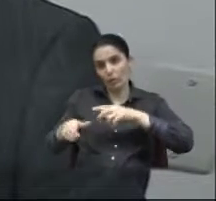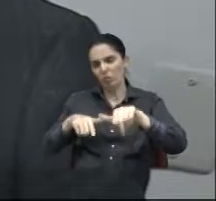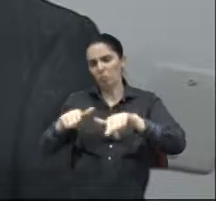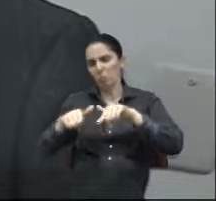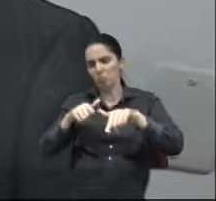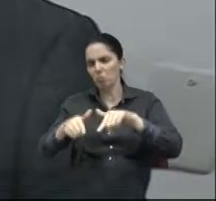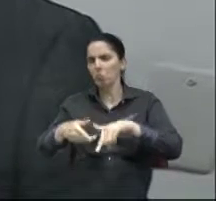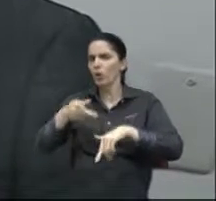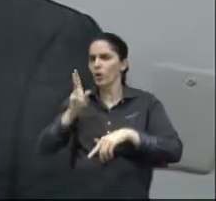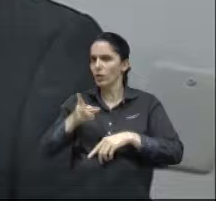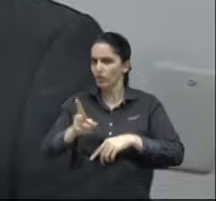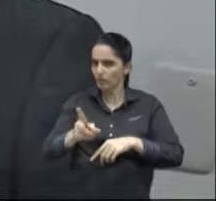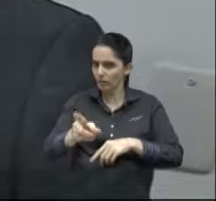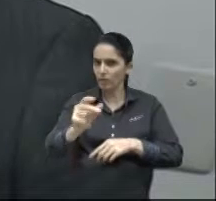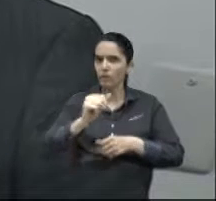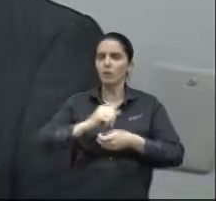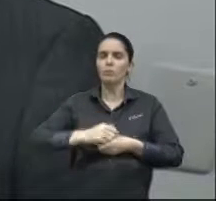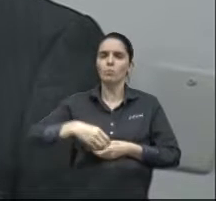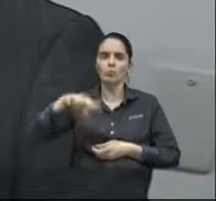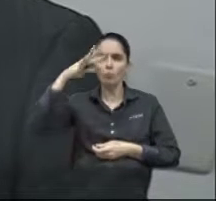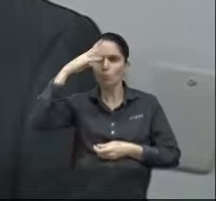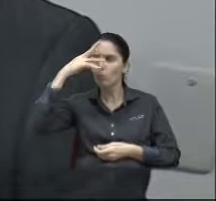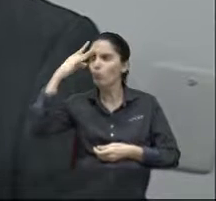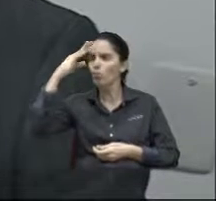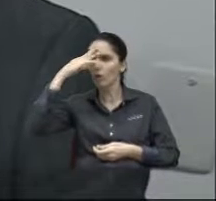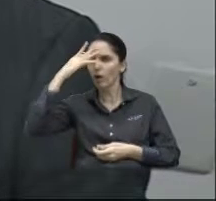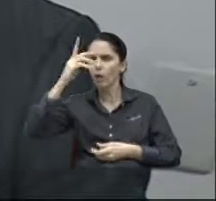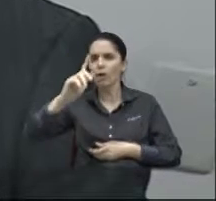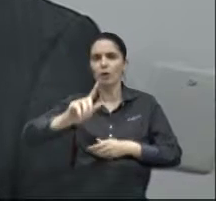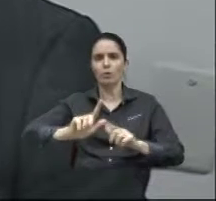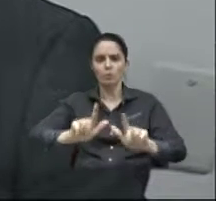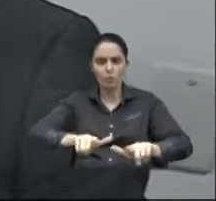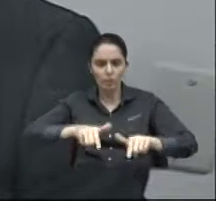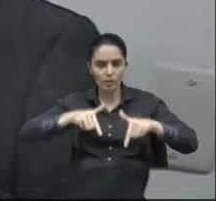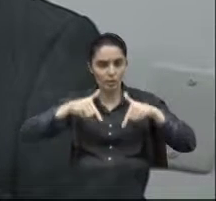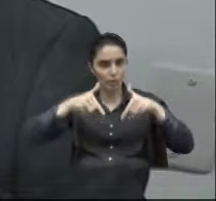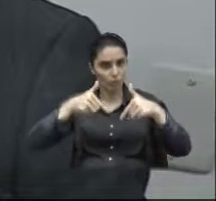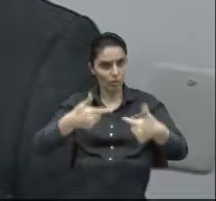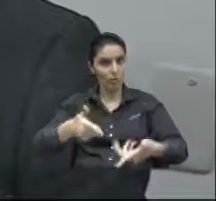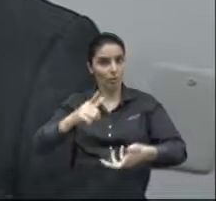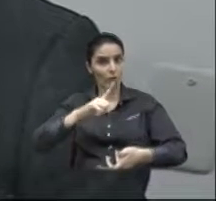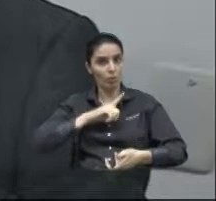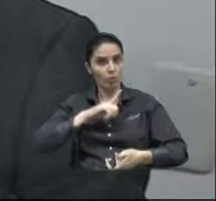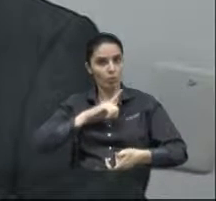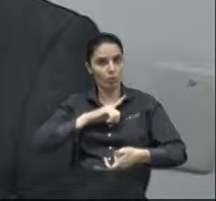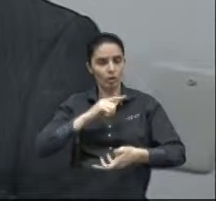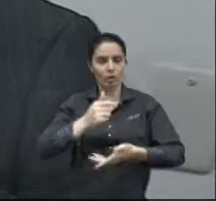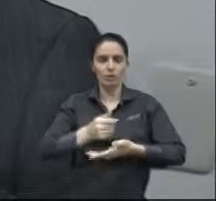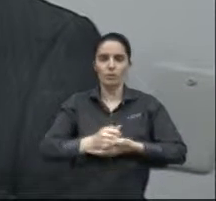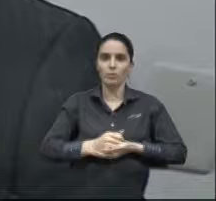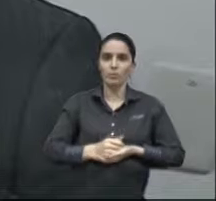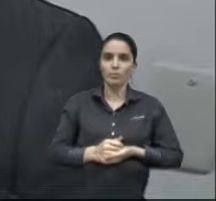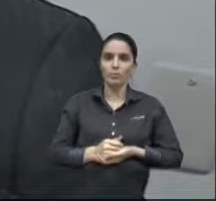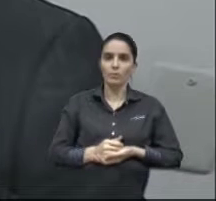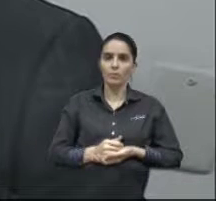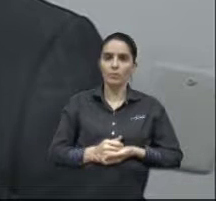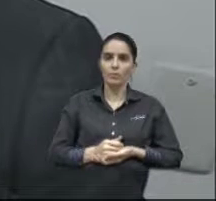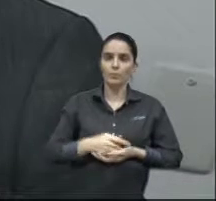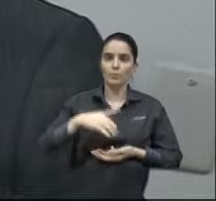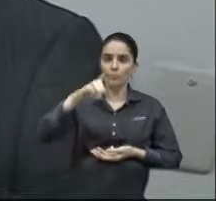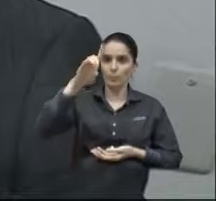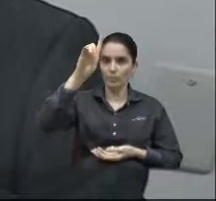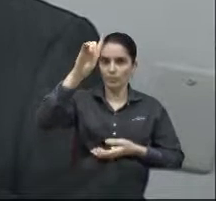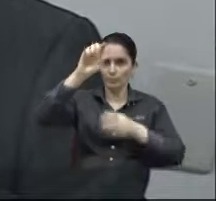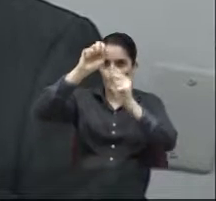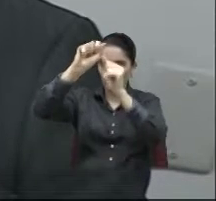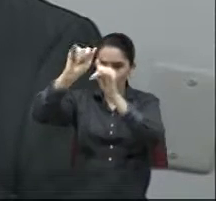que sempre teve sonhos, que tenha conquistado através do seu dom. E que Deus possa dar em